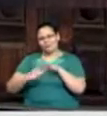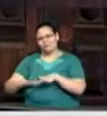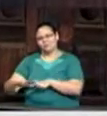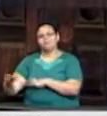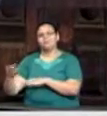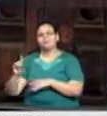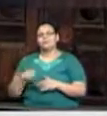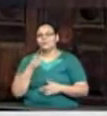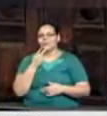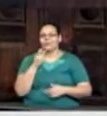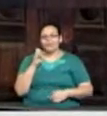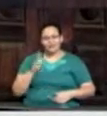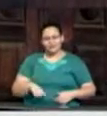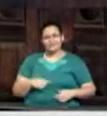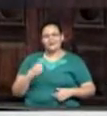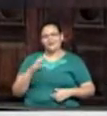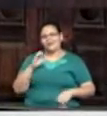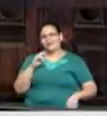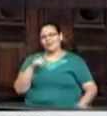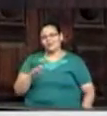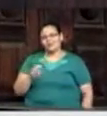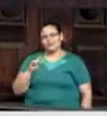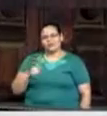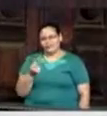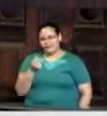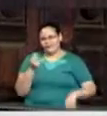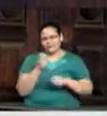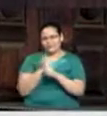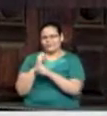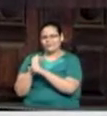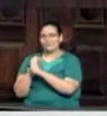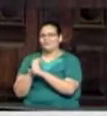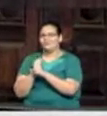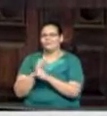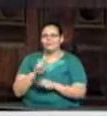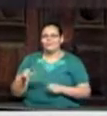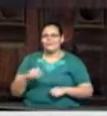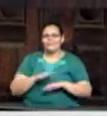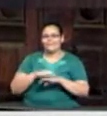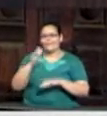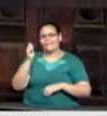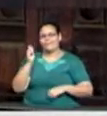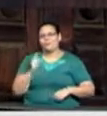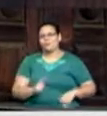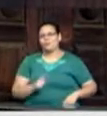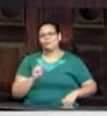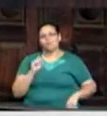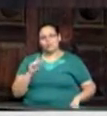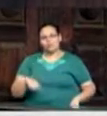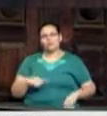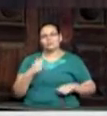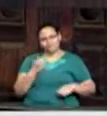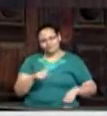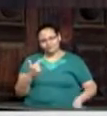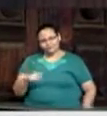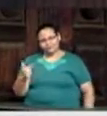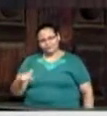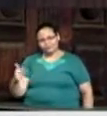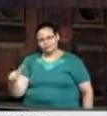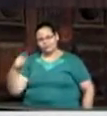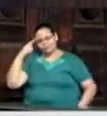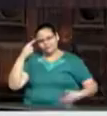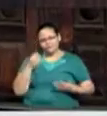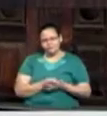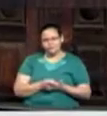falando de uma calamidade pública na área financeira que não é mais nem é menos do que uma sucessão de